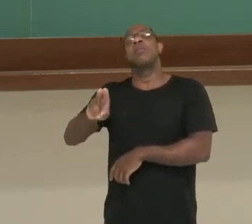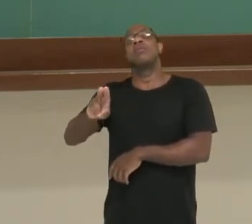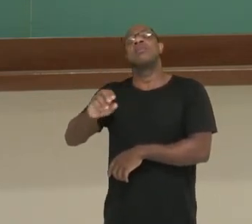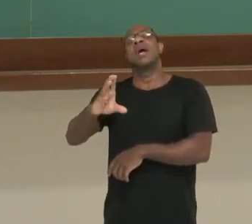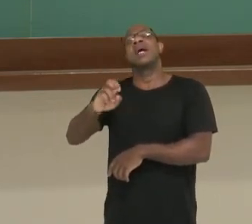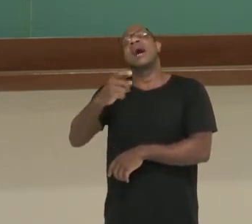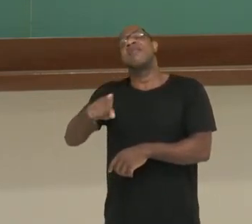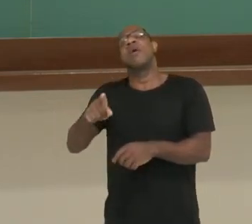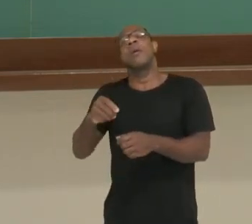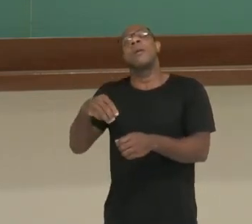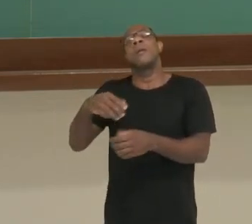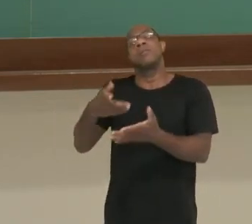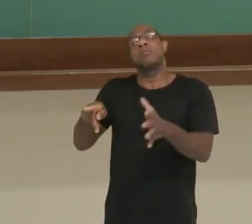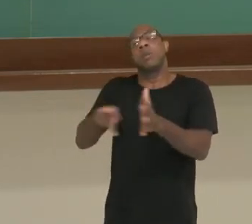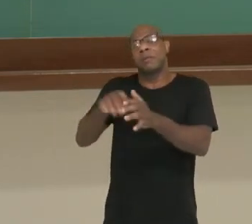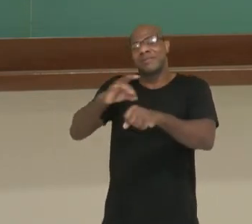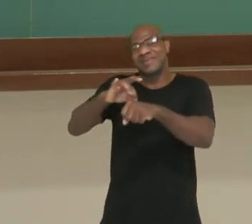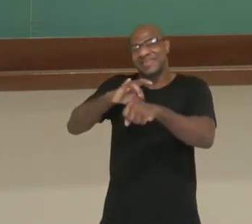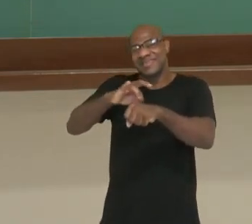sempre